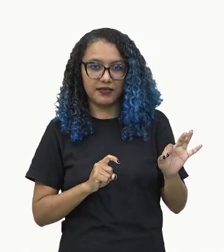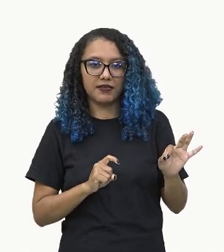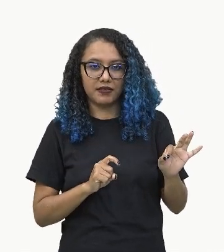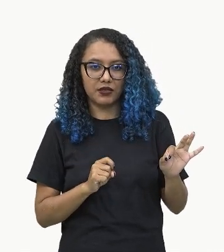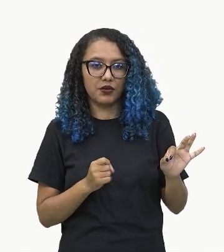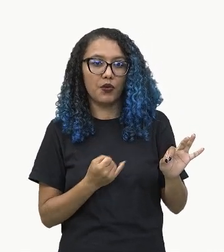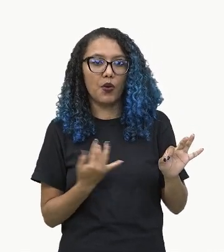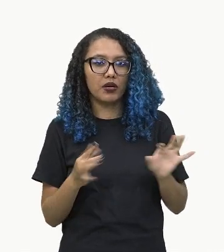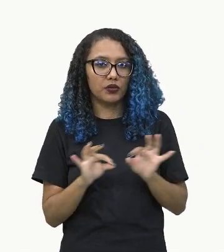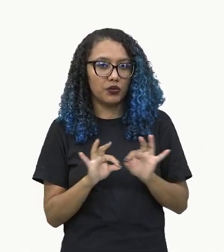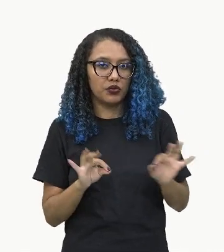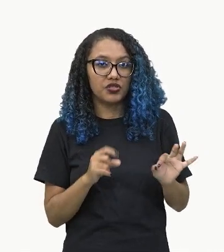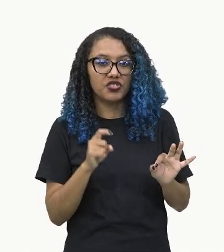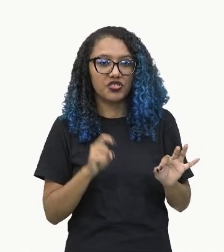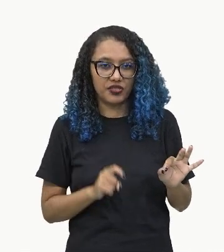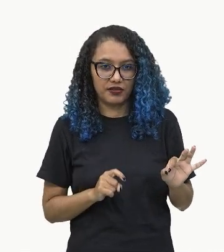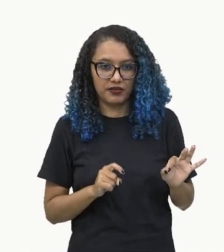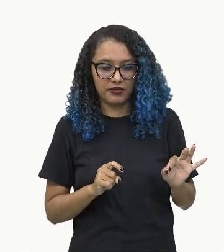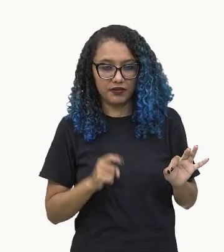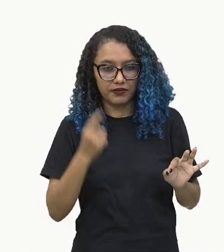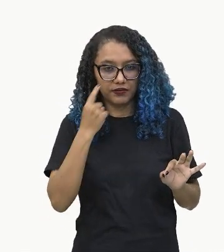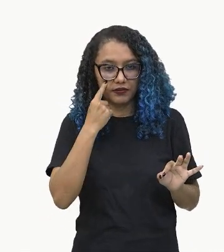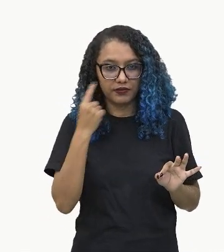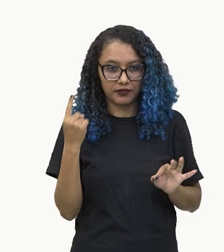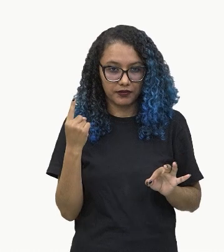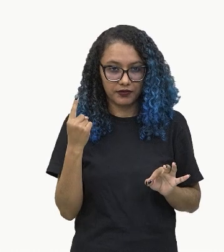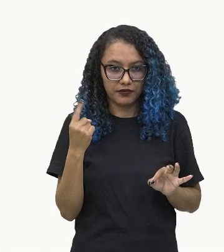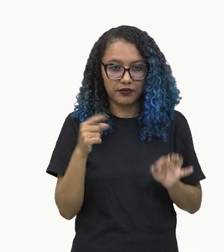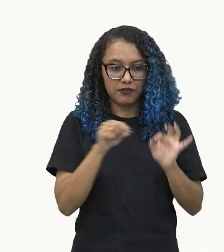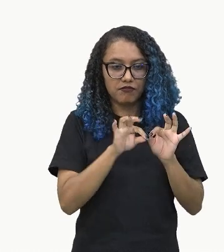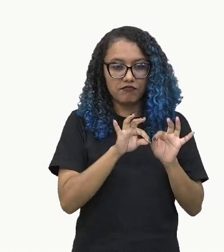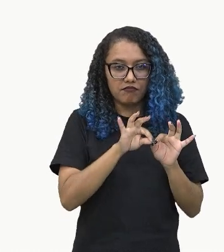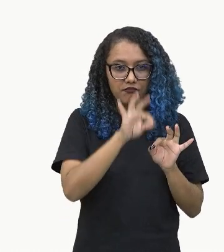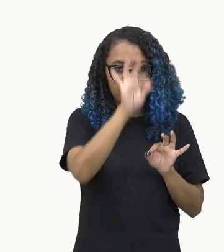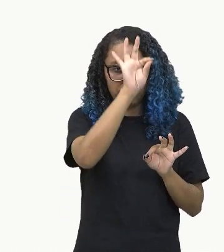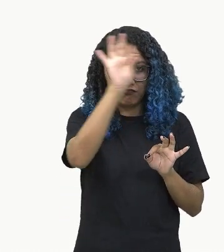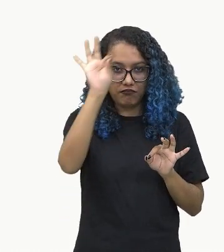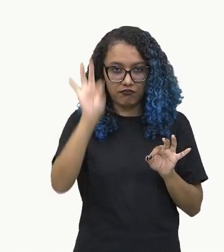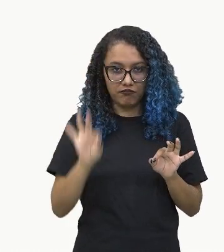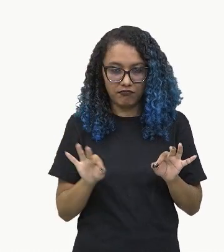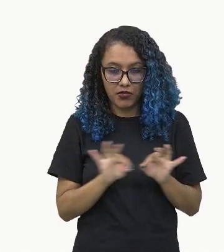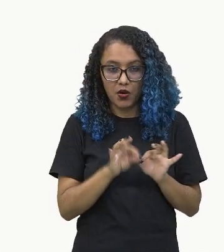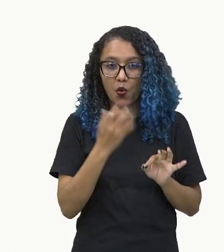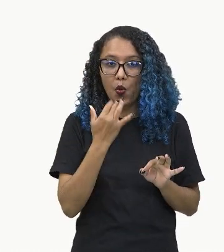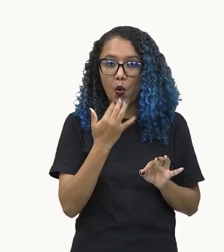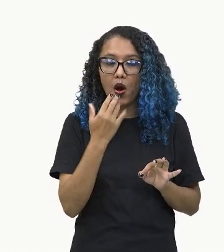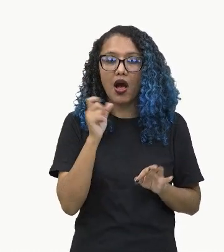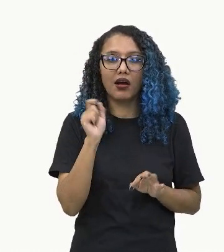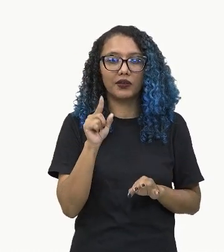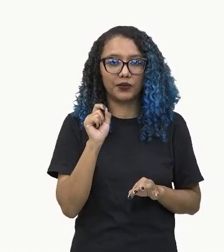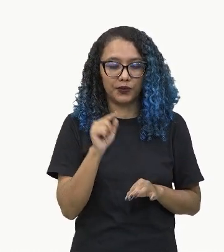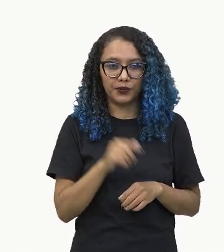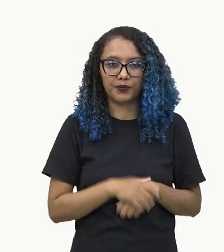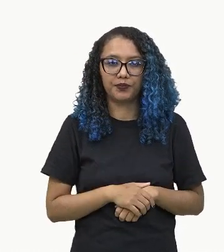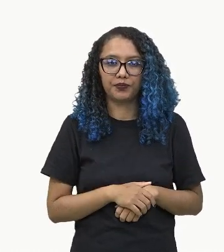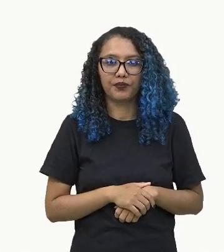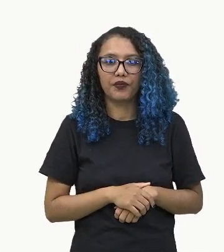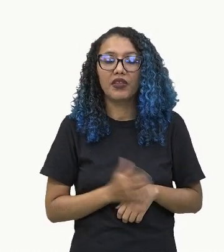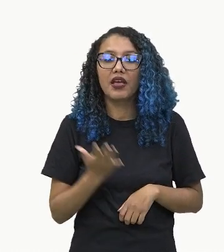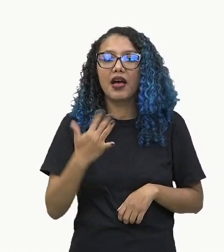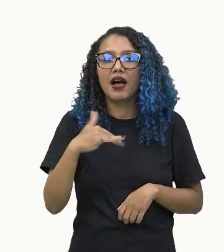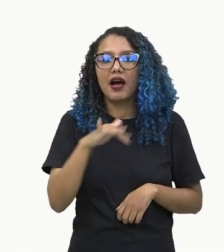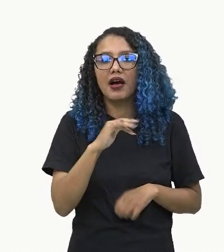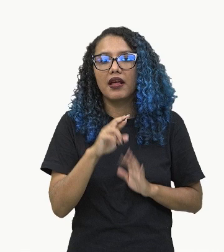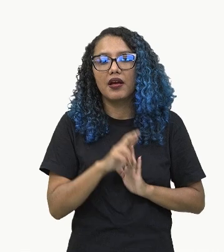Então, é exatamente esse quadrado de azul. Tá? E a área desse quadrado, ela é